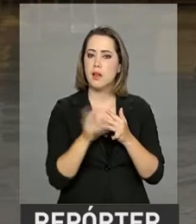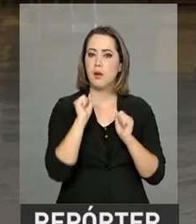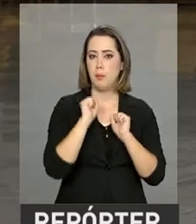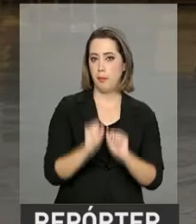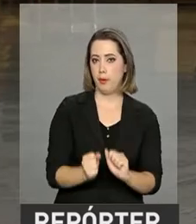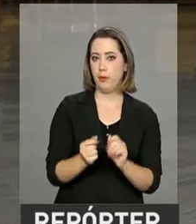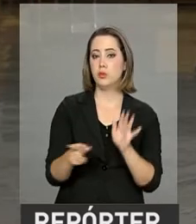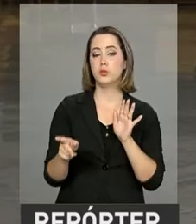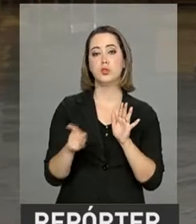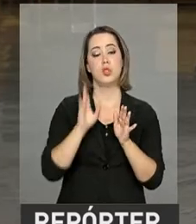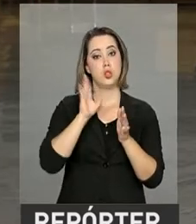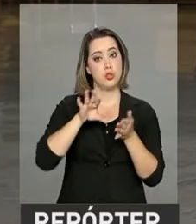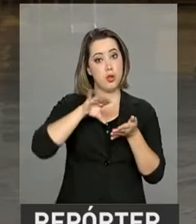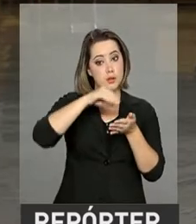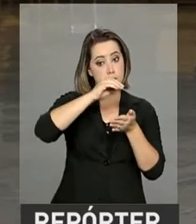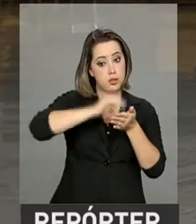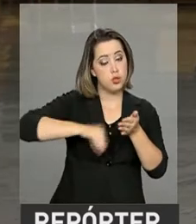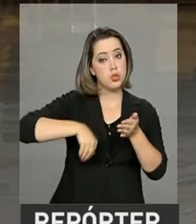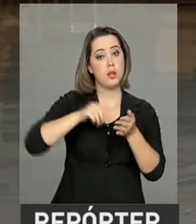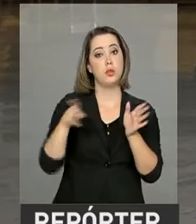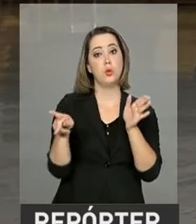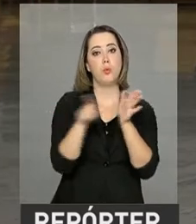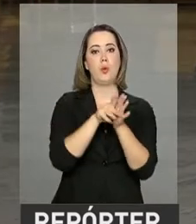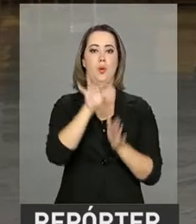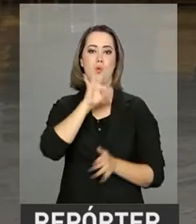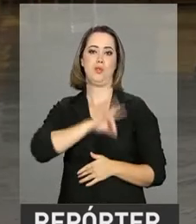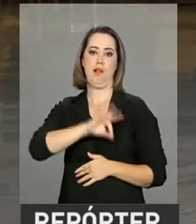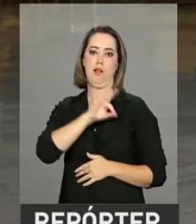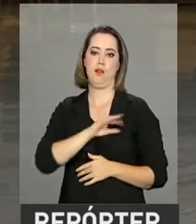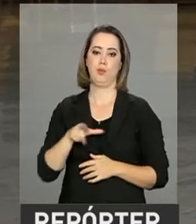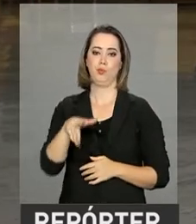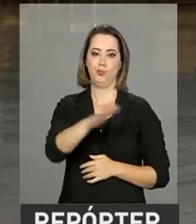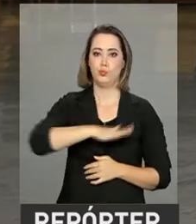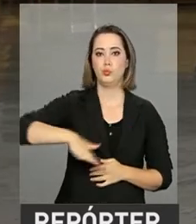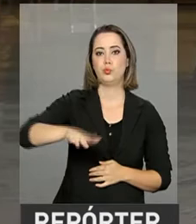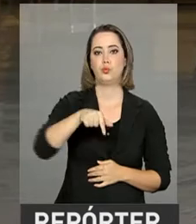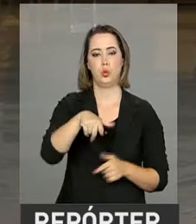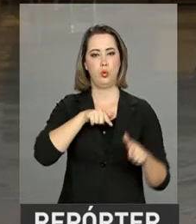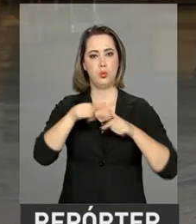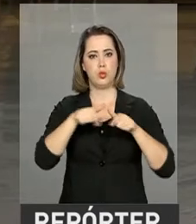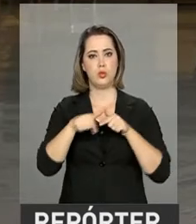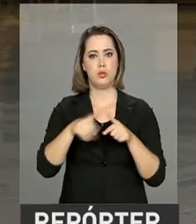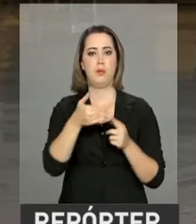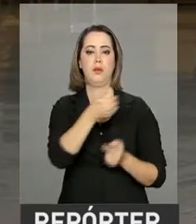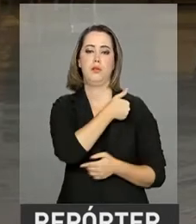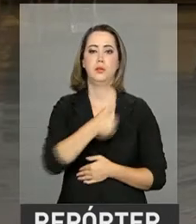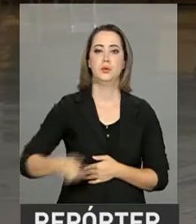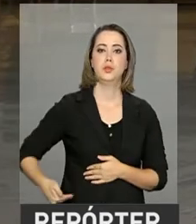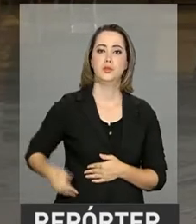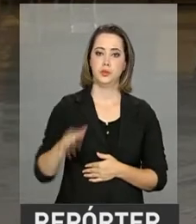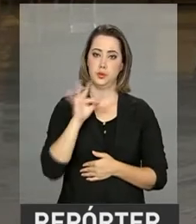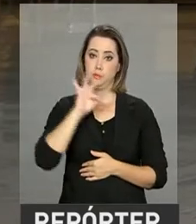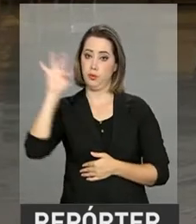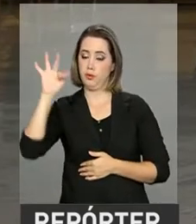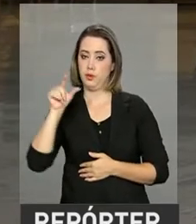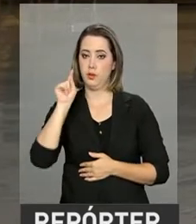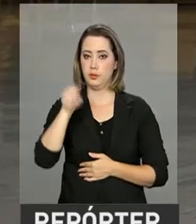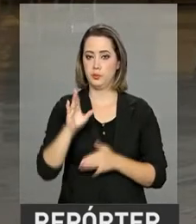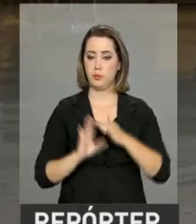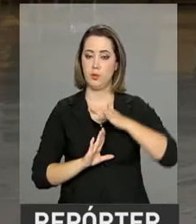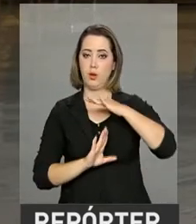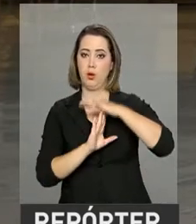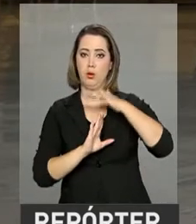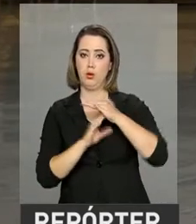podem ser descontadas do próprio salário desses segmentos. No caso dos servidores públicos federais, o teto